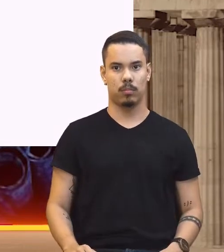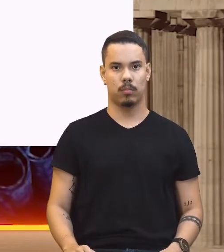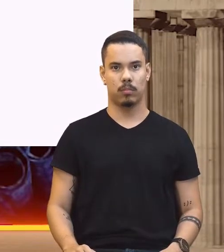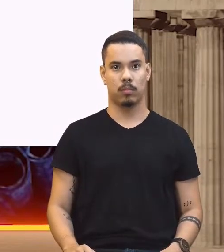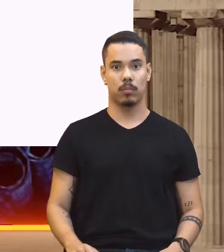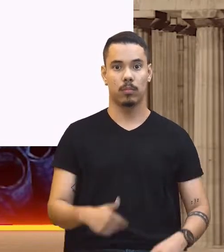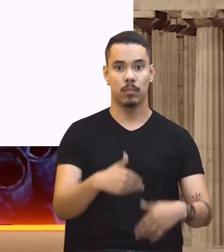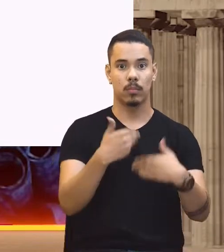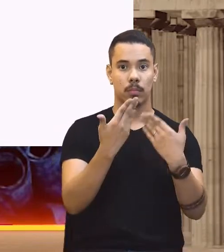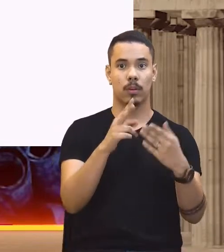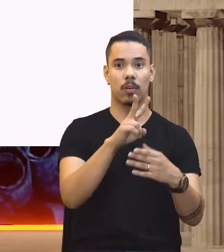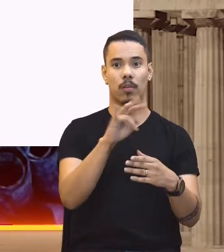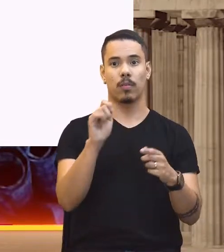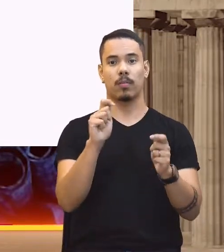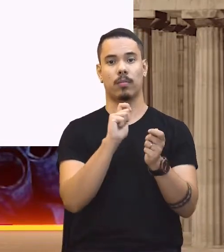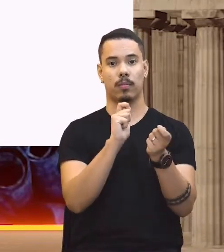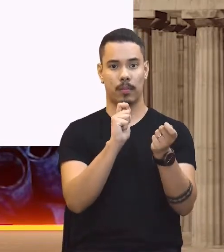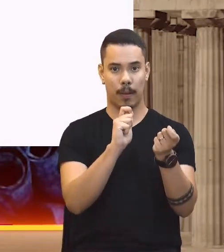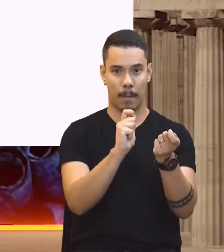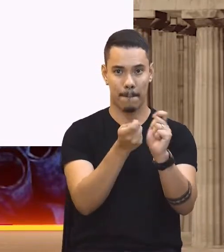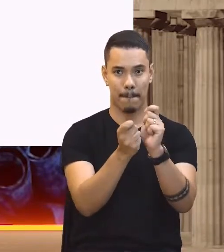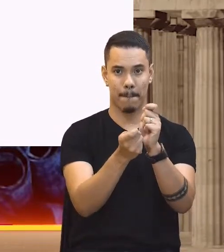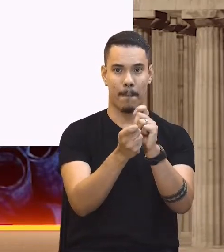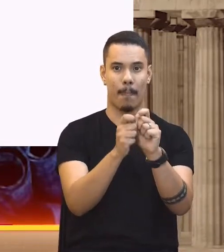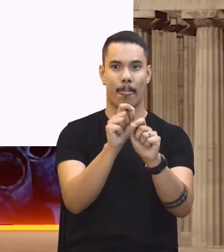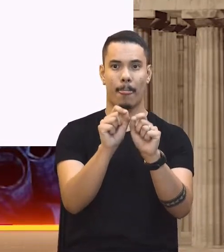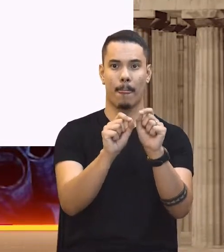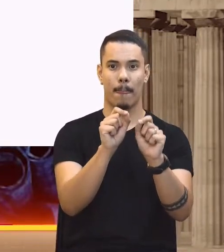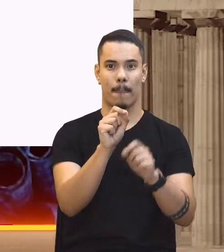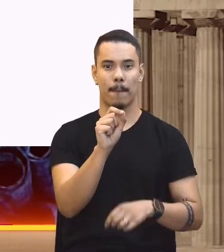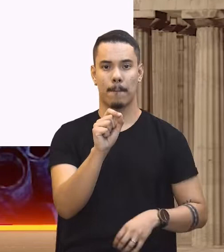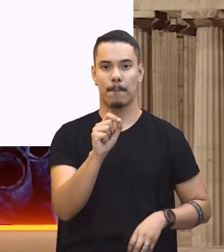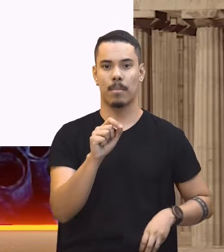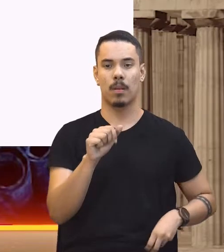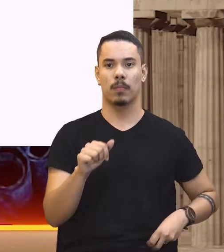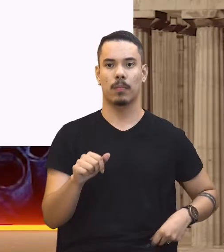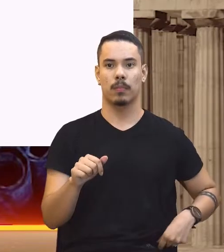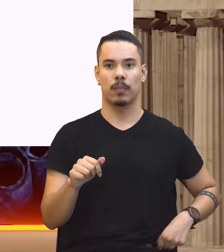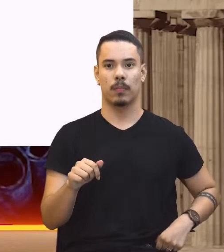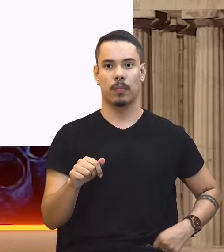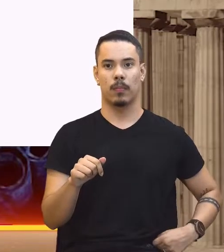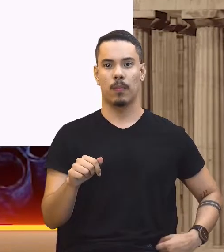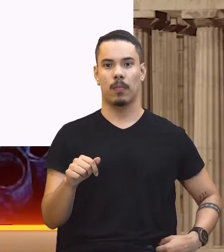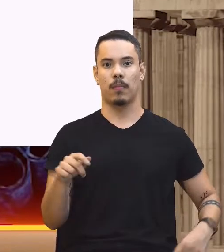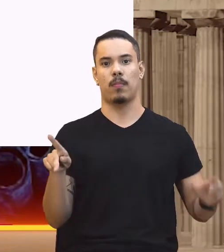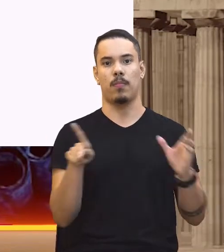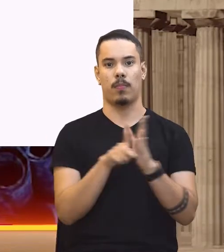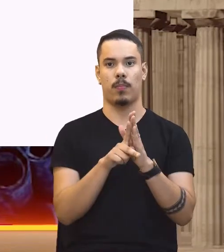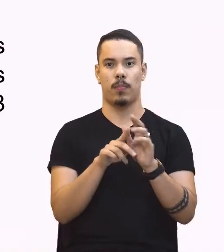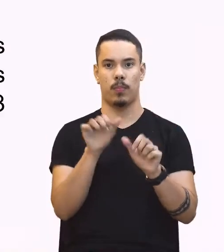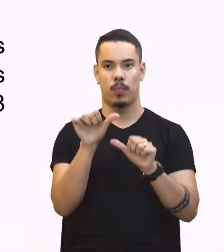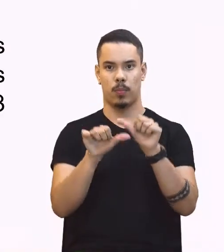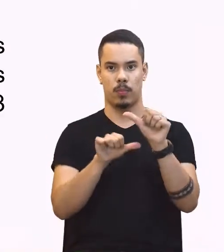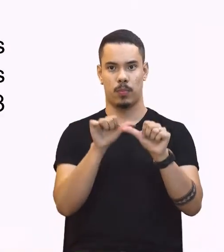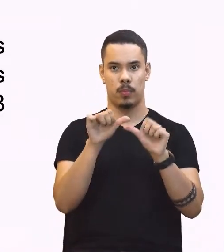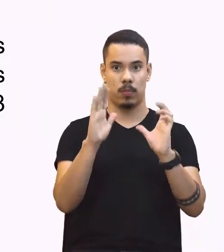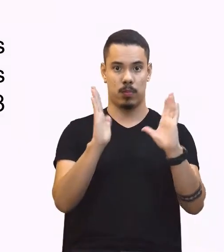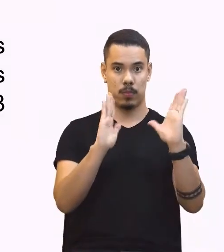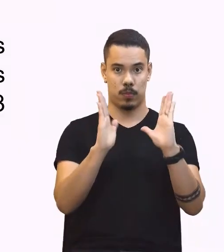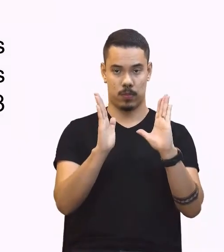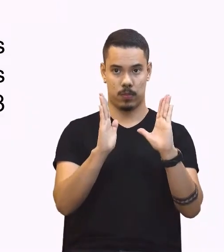se adaptando às mudanças que estão acontecendo na época. Então vamos continuar no texto